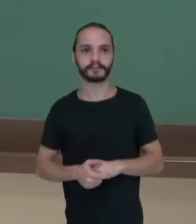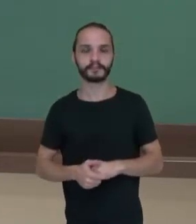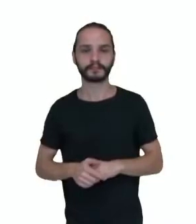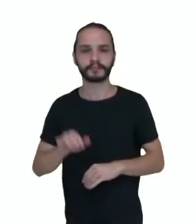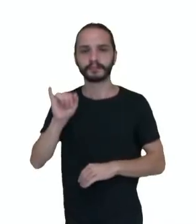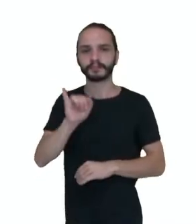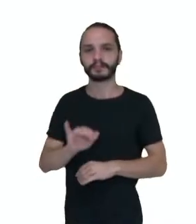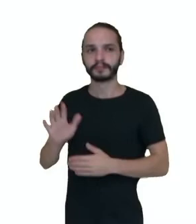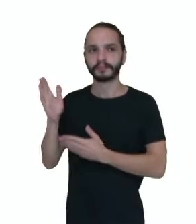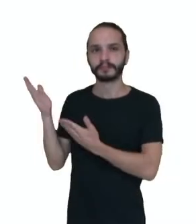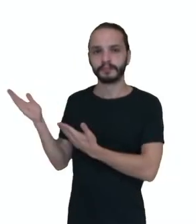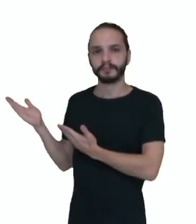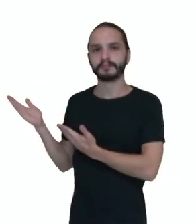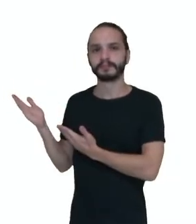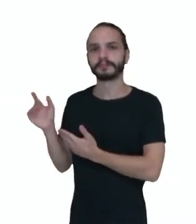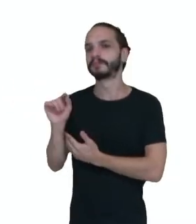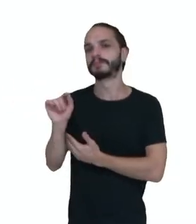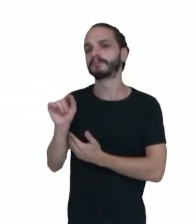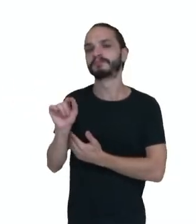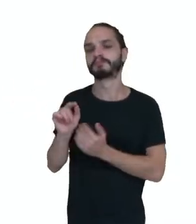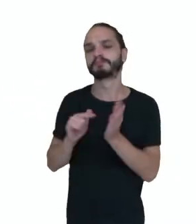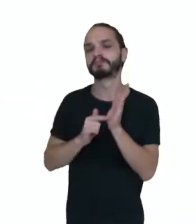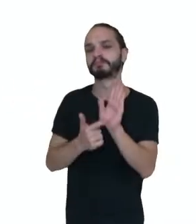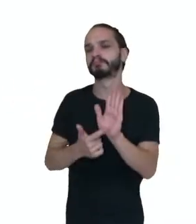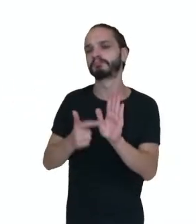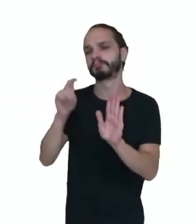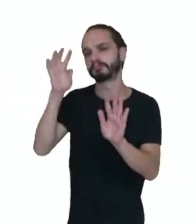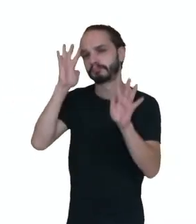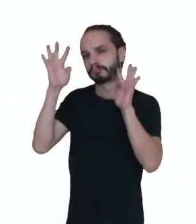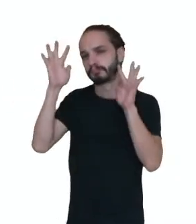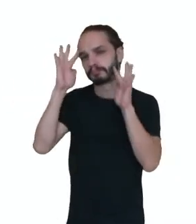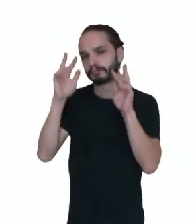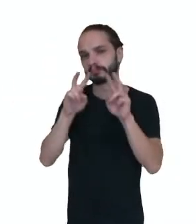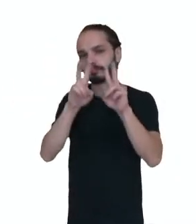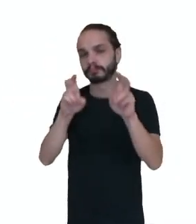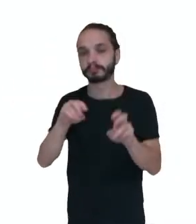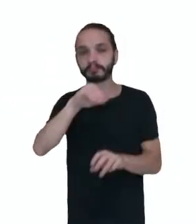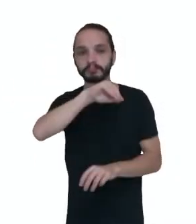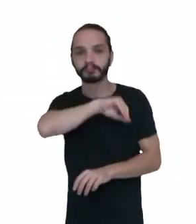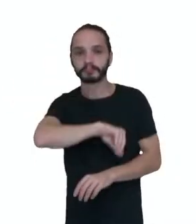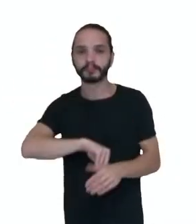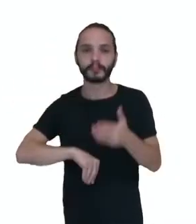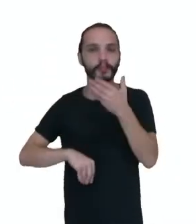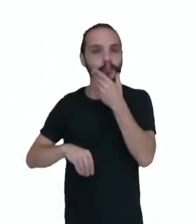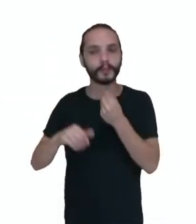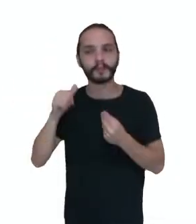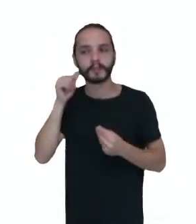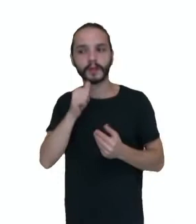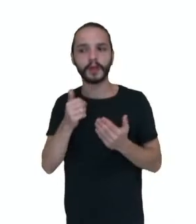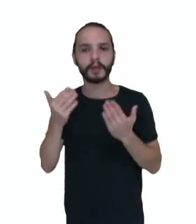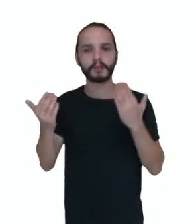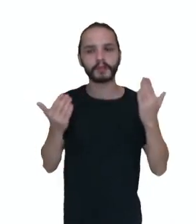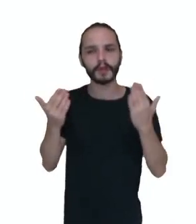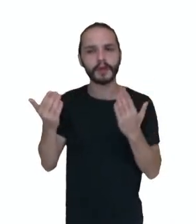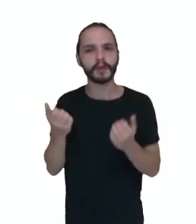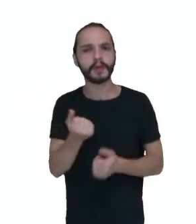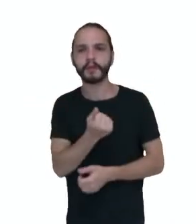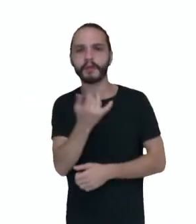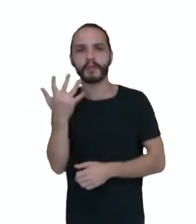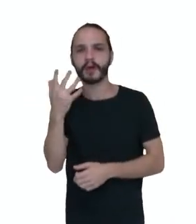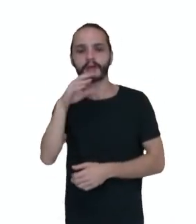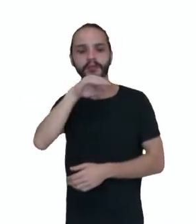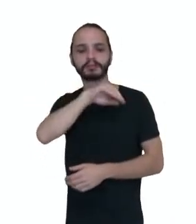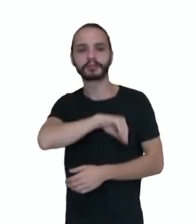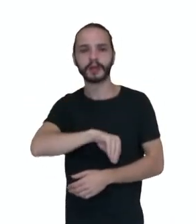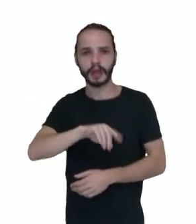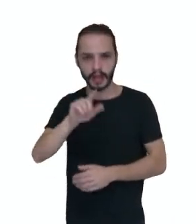para nós em relação a isso? A pensar no rendimento dos homens ou das mulheres, quanto ganha? Será que